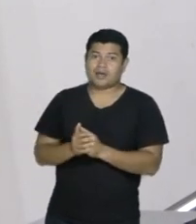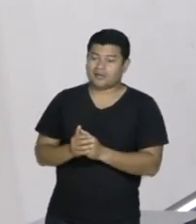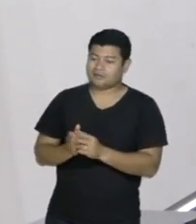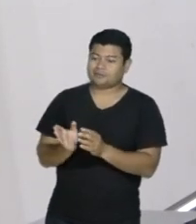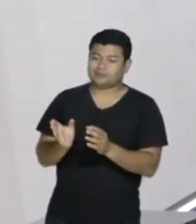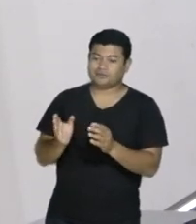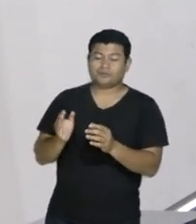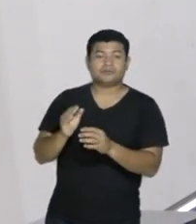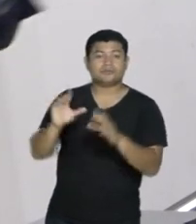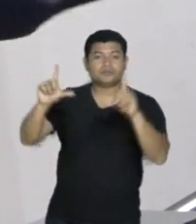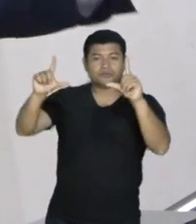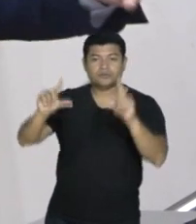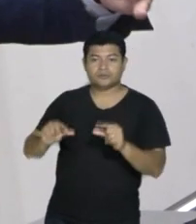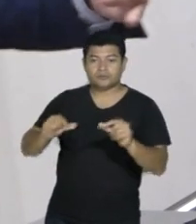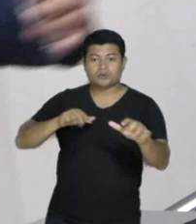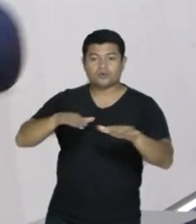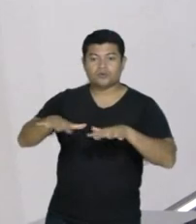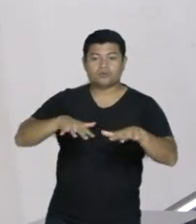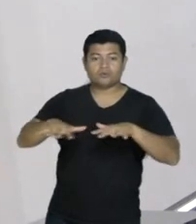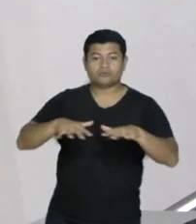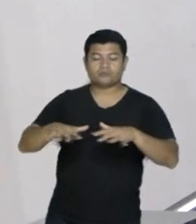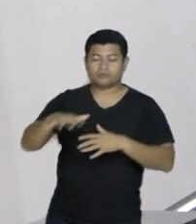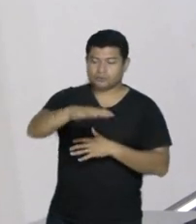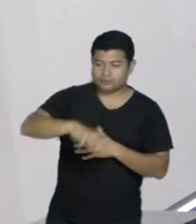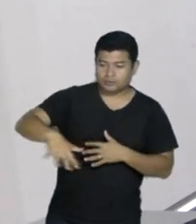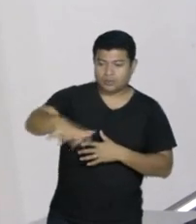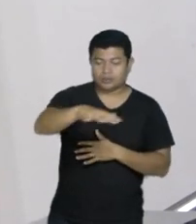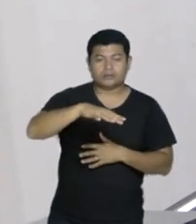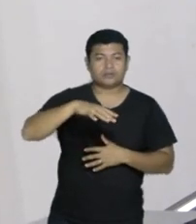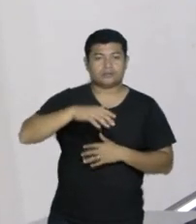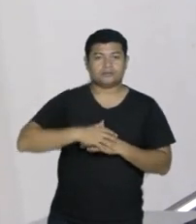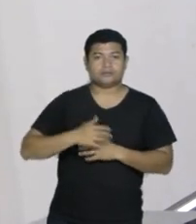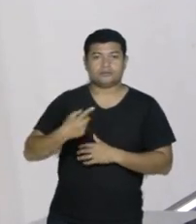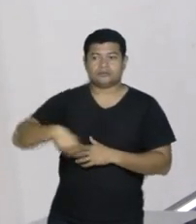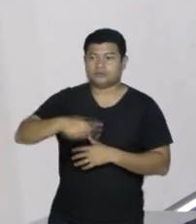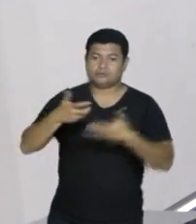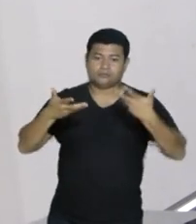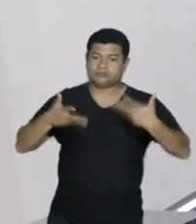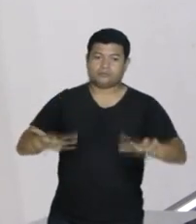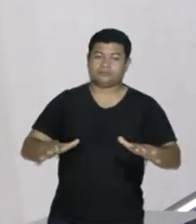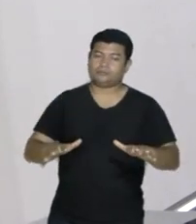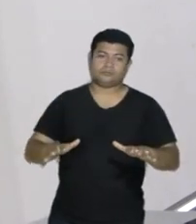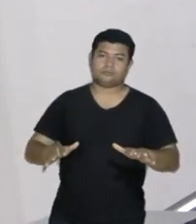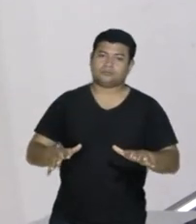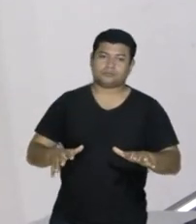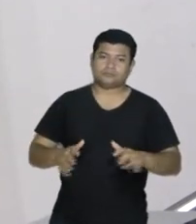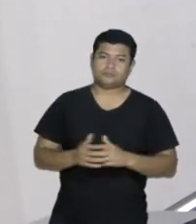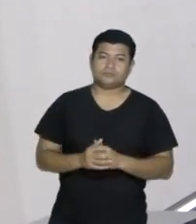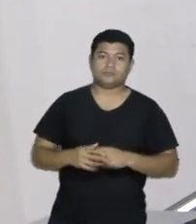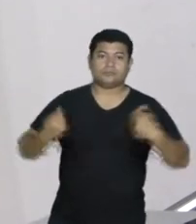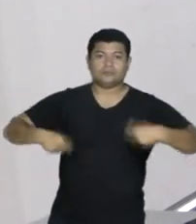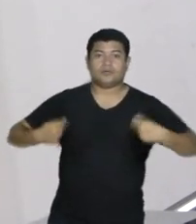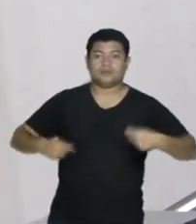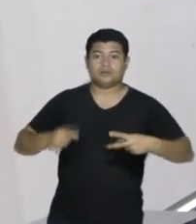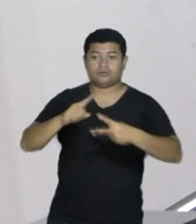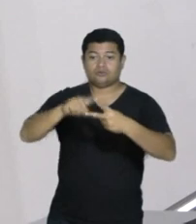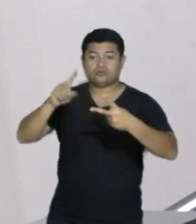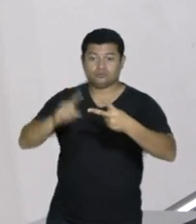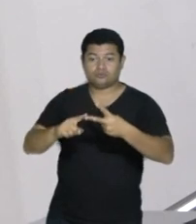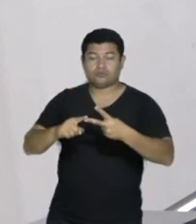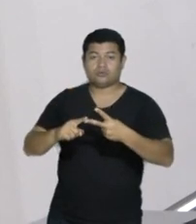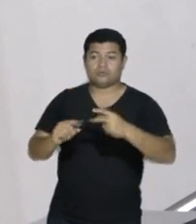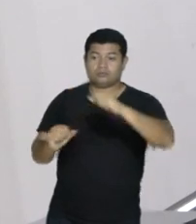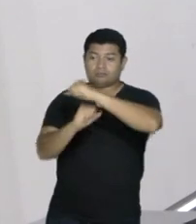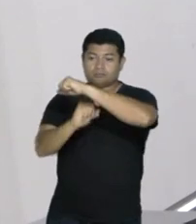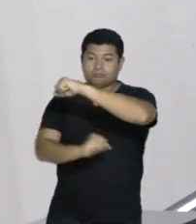Meia Praia do final meia praia e também de Porto Belo Perequê e a gente não quer isso a gente vai precisar sim de duas pontes móveis já temos uma reunião